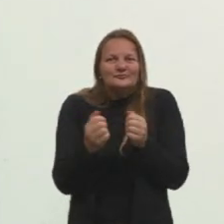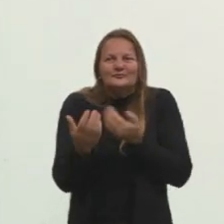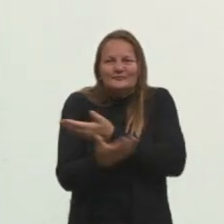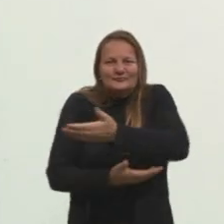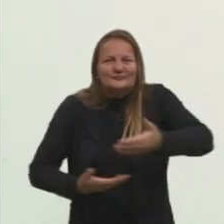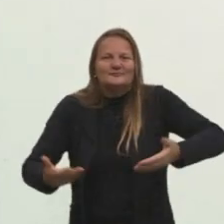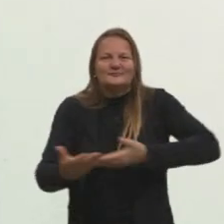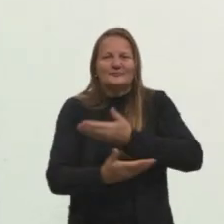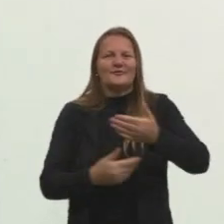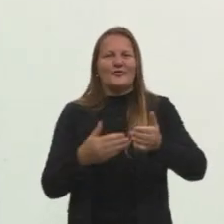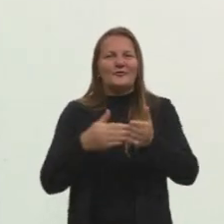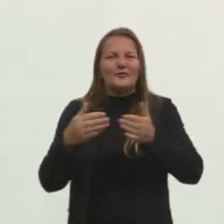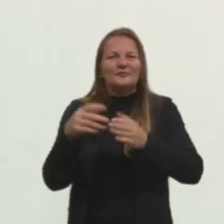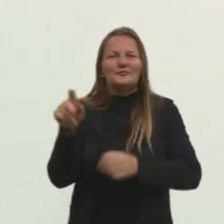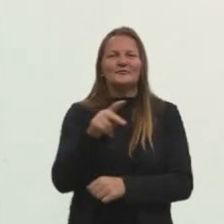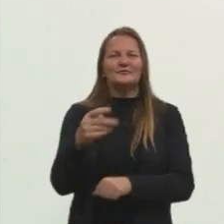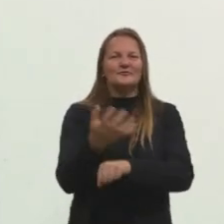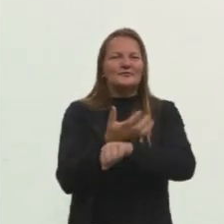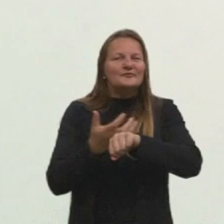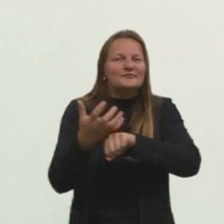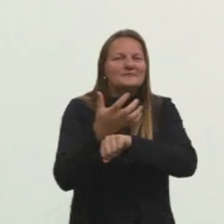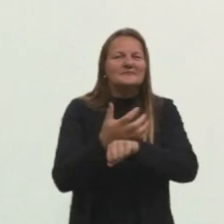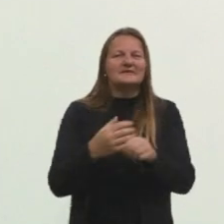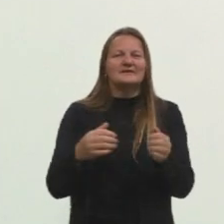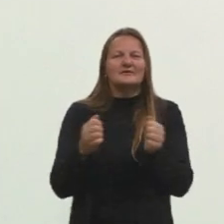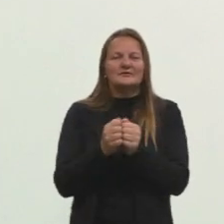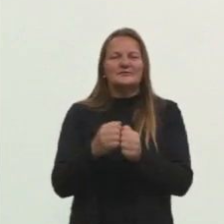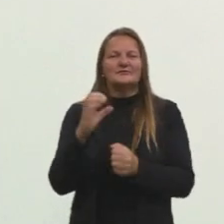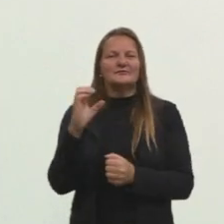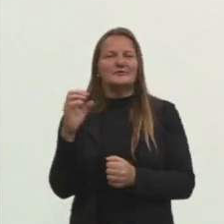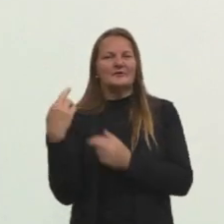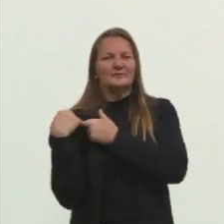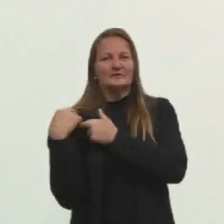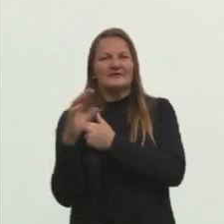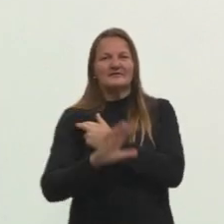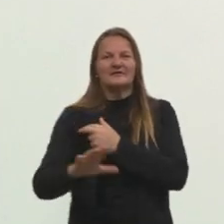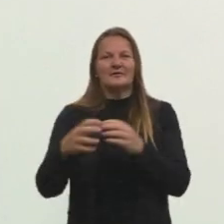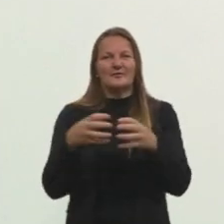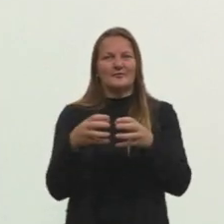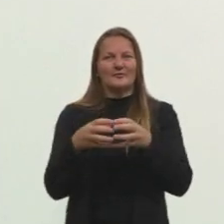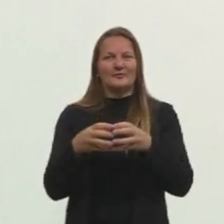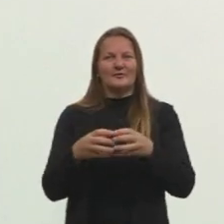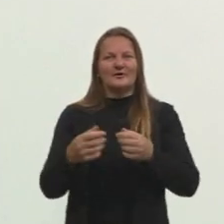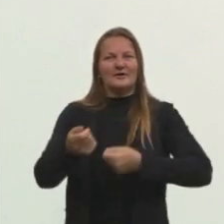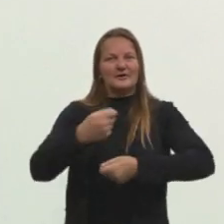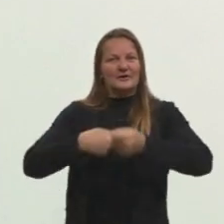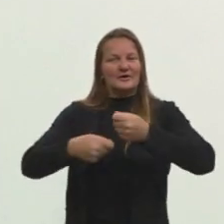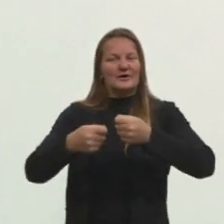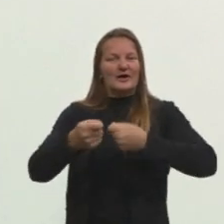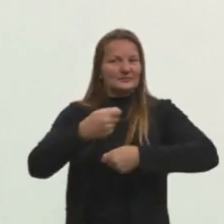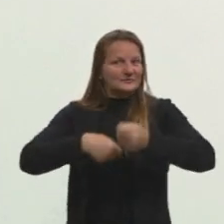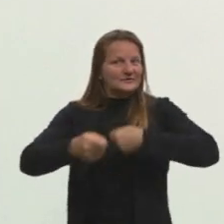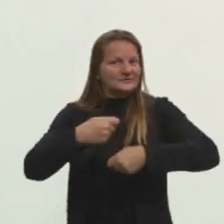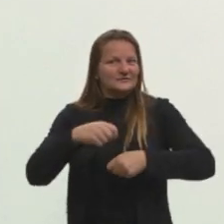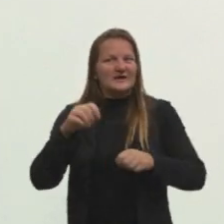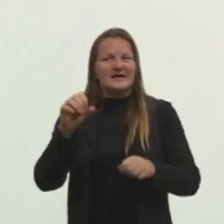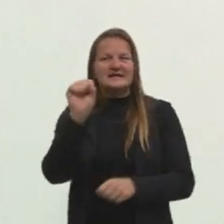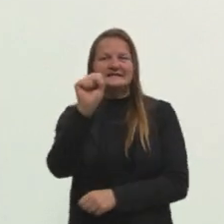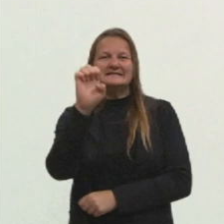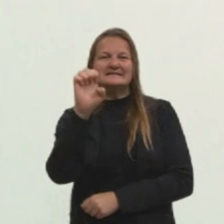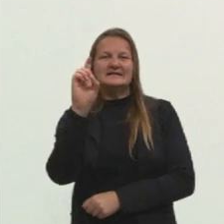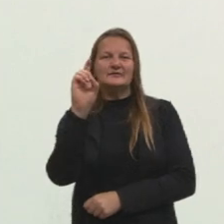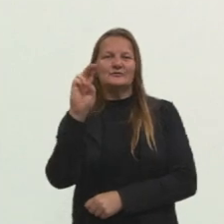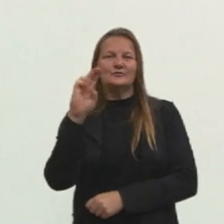com todos os outros professores com os curadores com a equipe de gestão que faz desse projeto